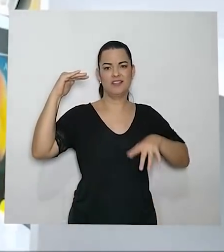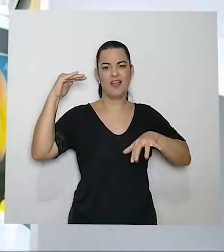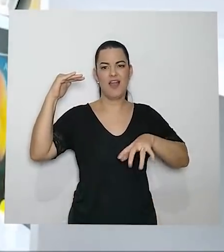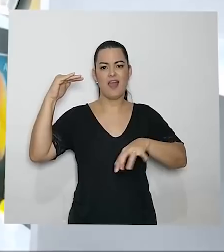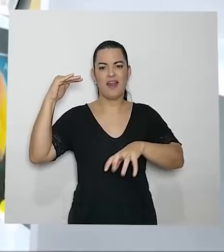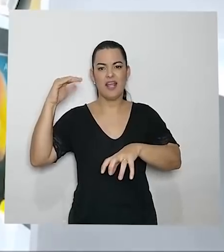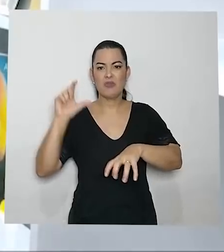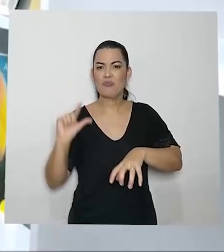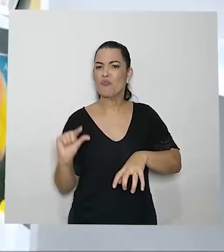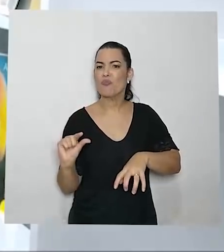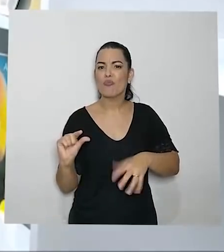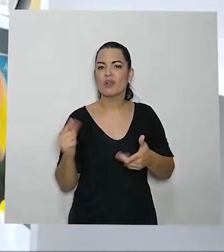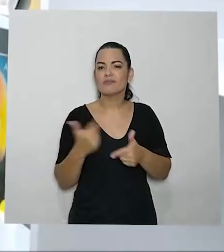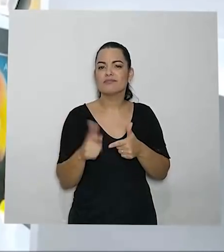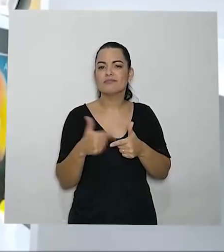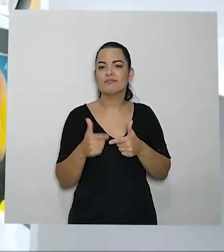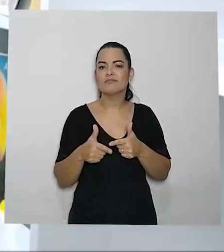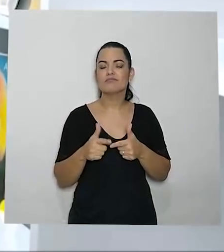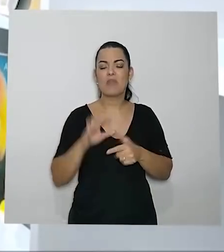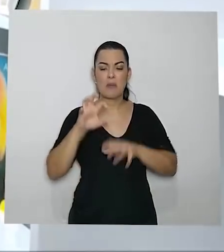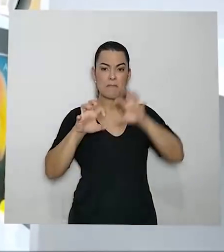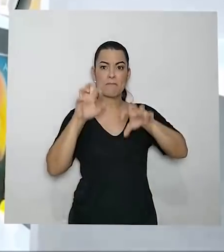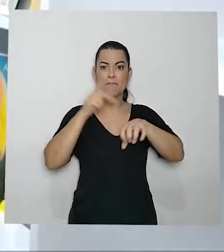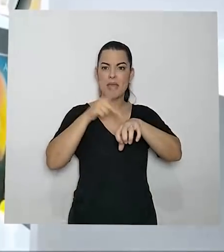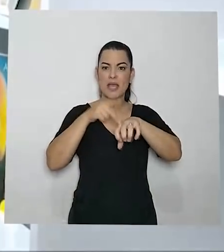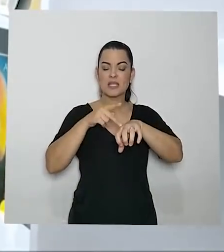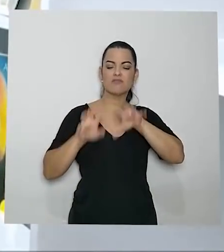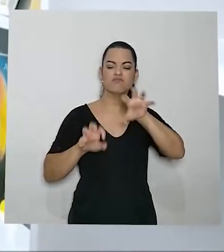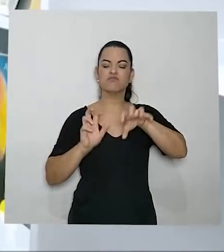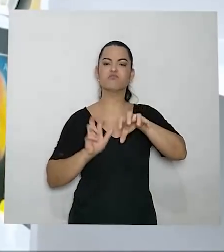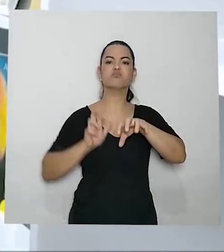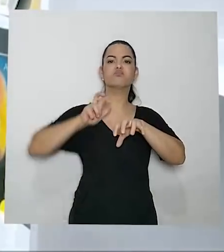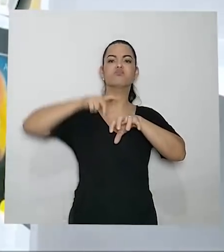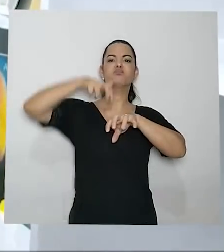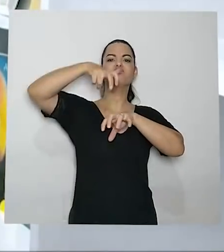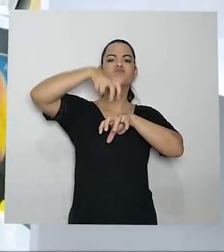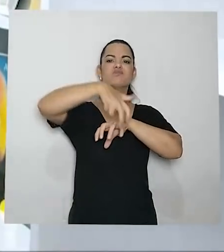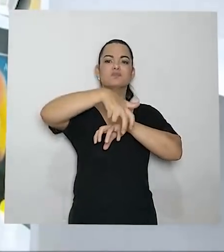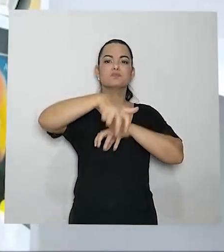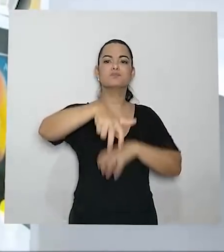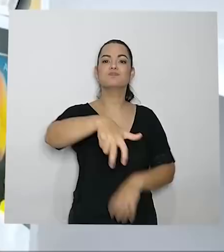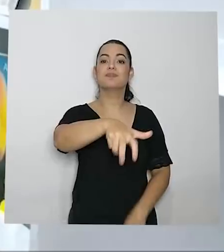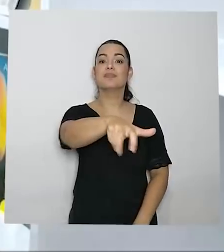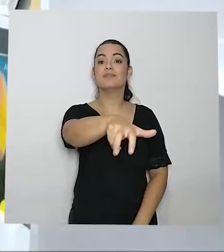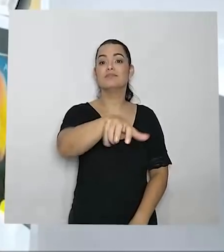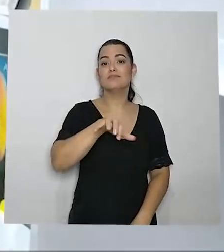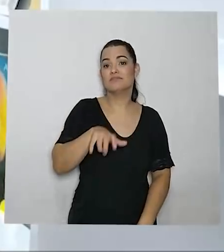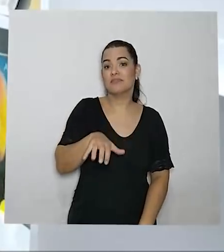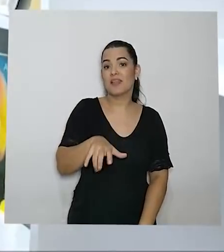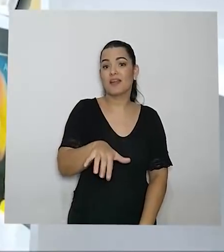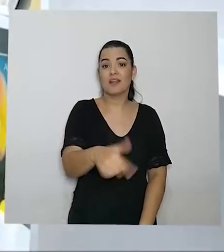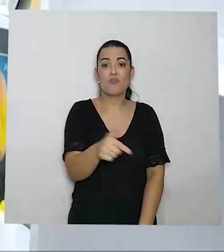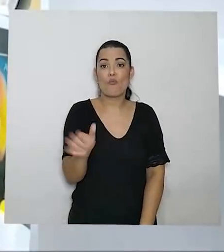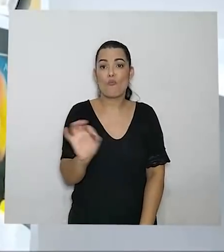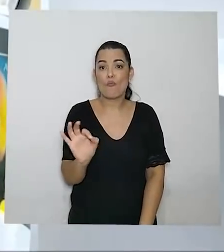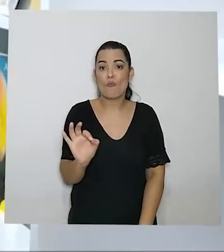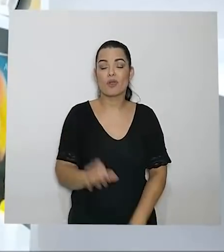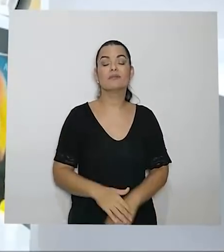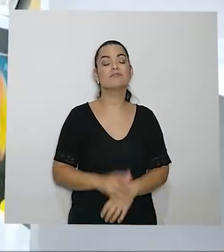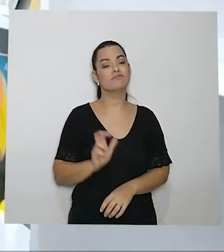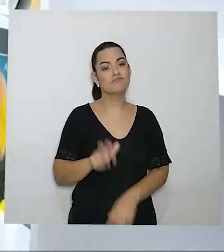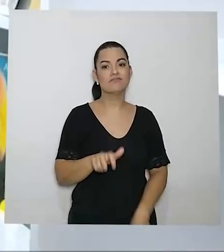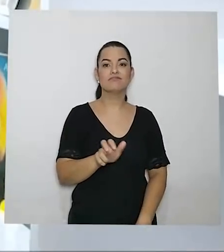aranhas. Passou pelas pedras e não havia nenhuma aranha. Andou, andou,